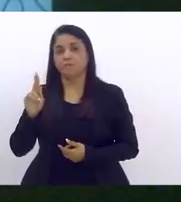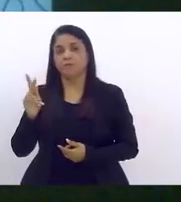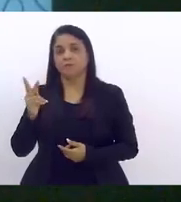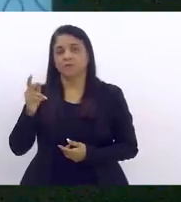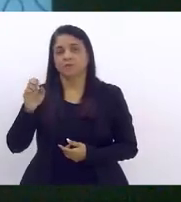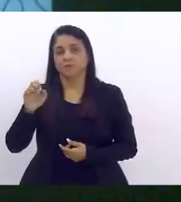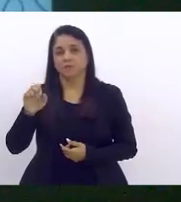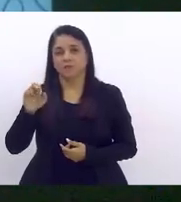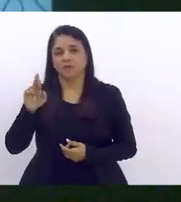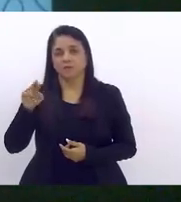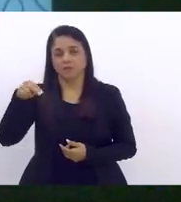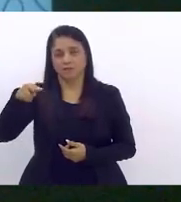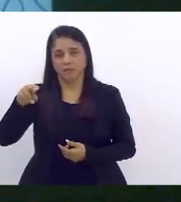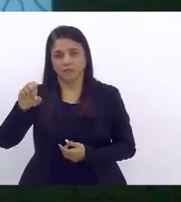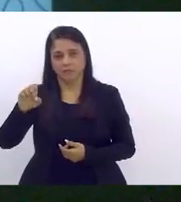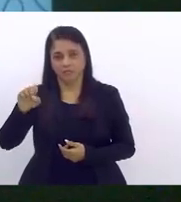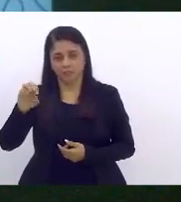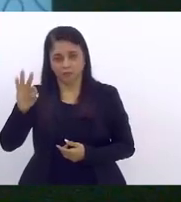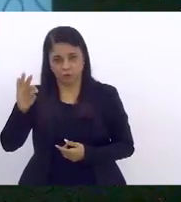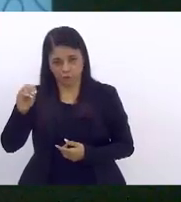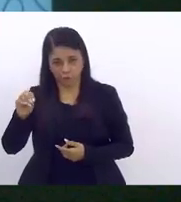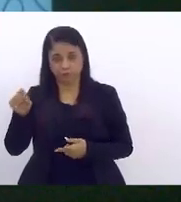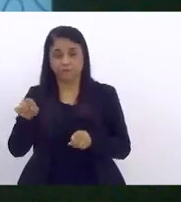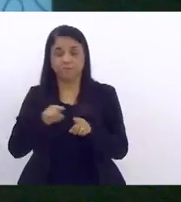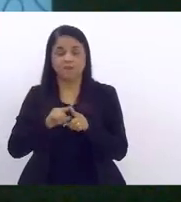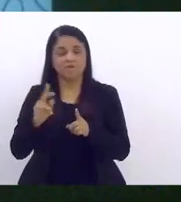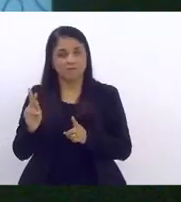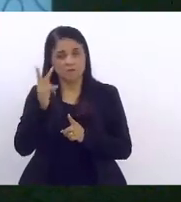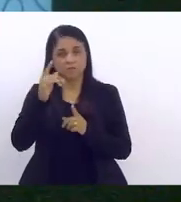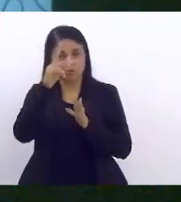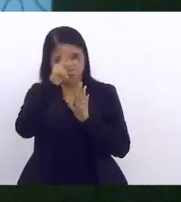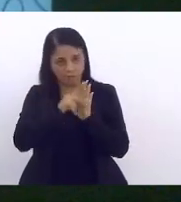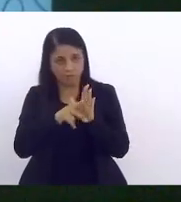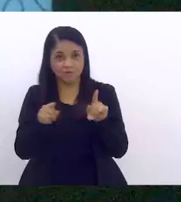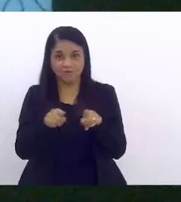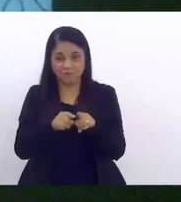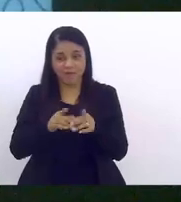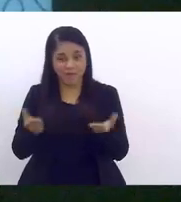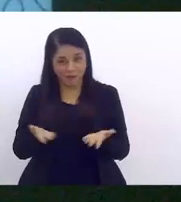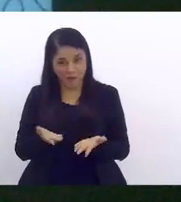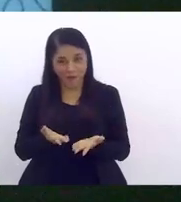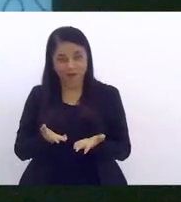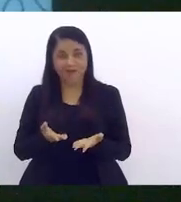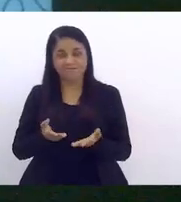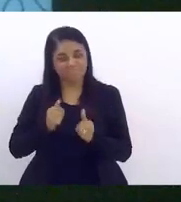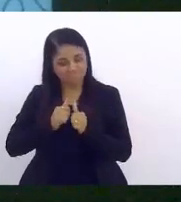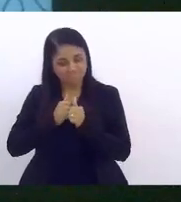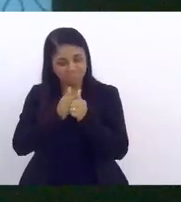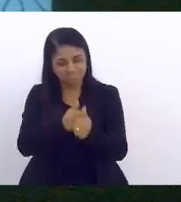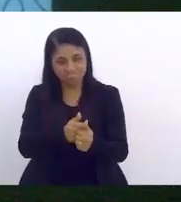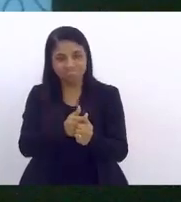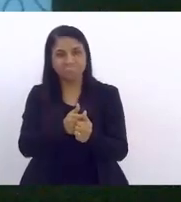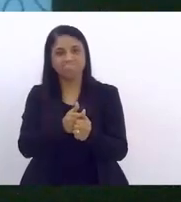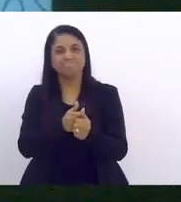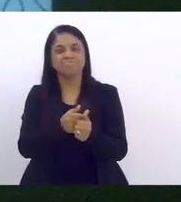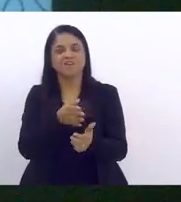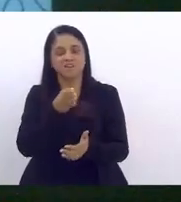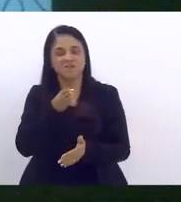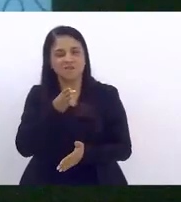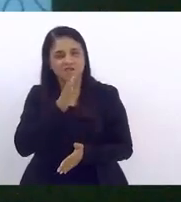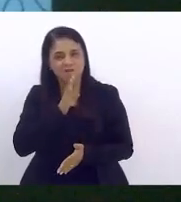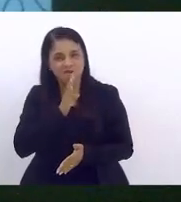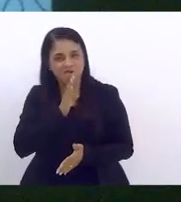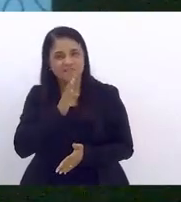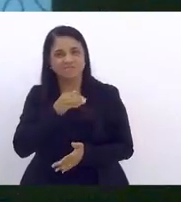pela valorização do nosso projeto. E agora, mesmo anos depois, a gente está conseguindo aí ter os devidos reconhecimentos, porque